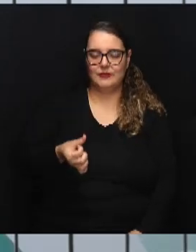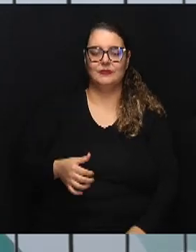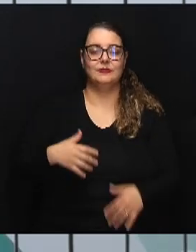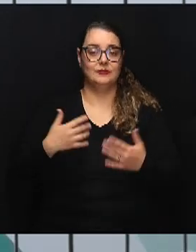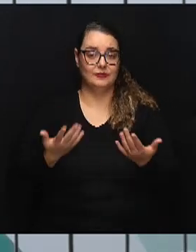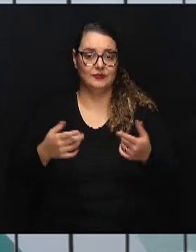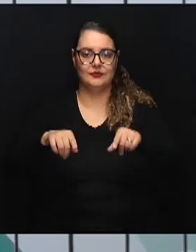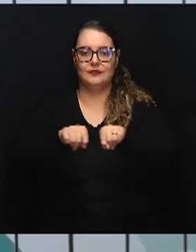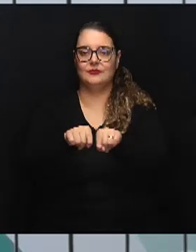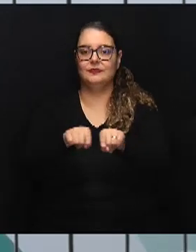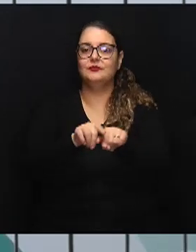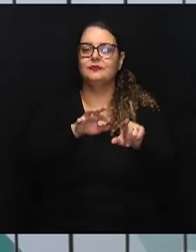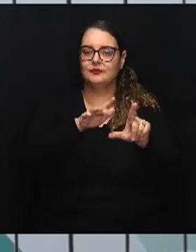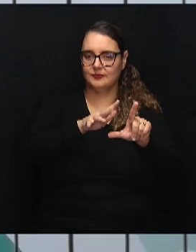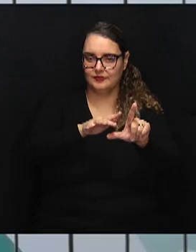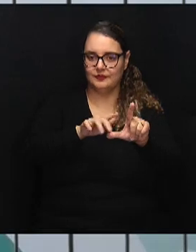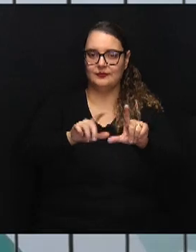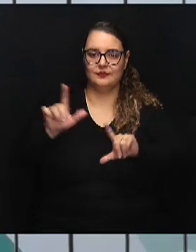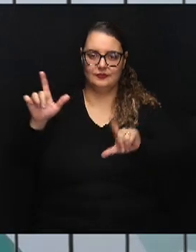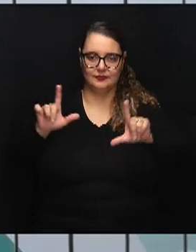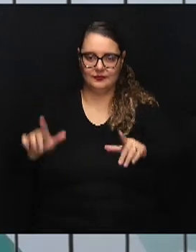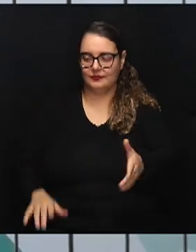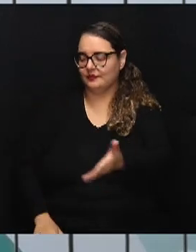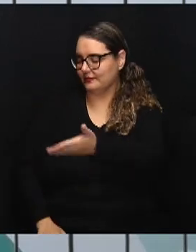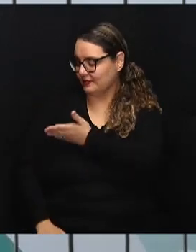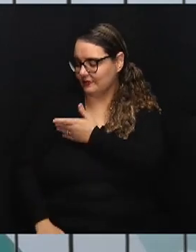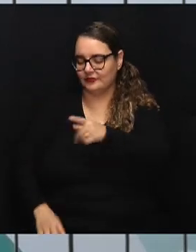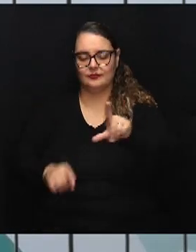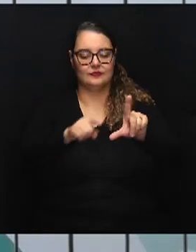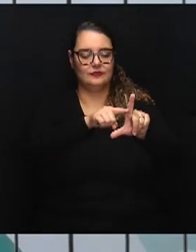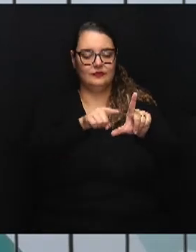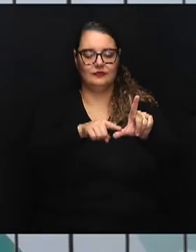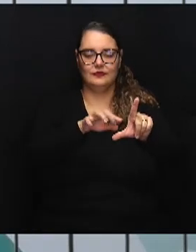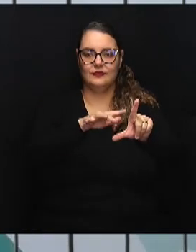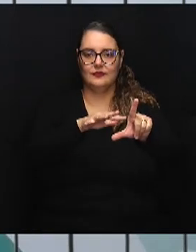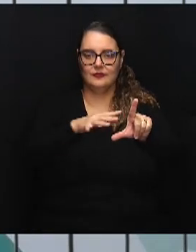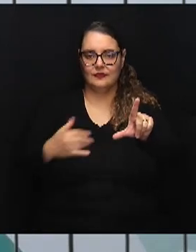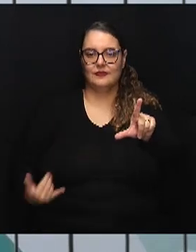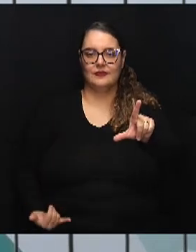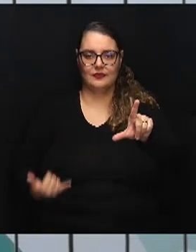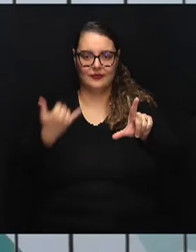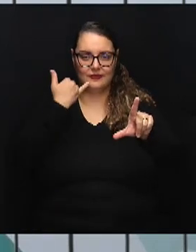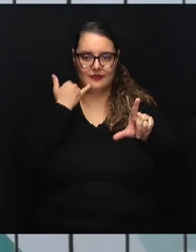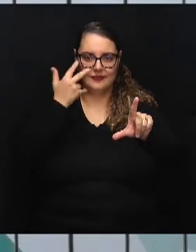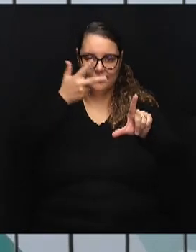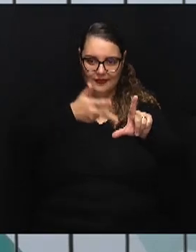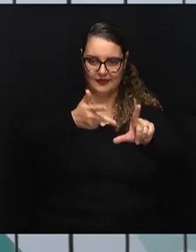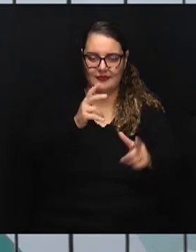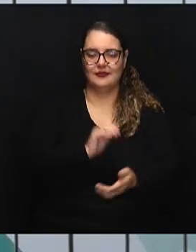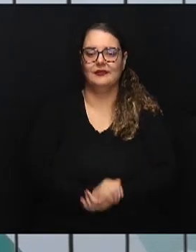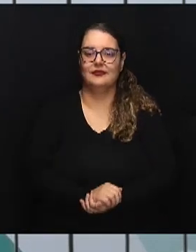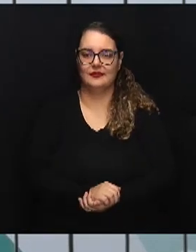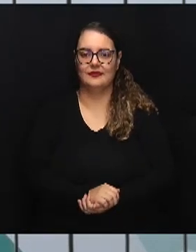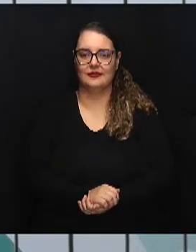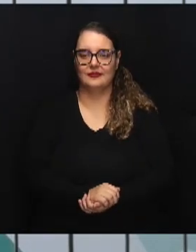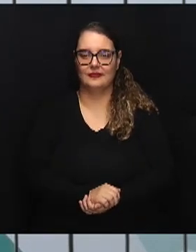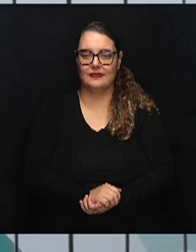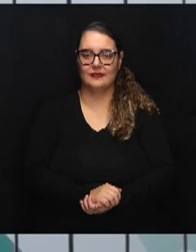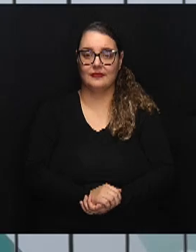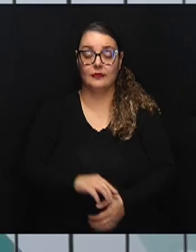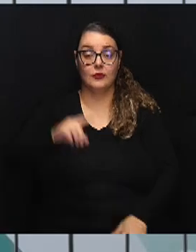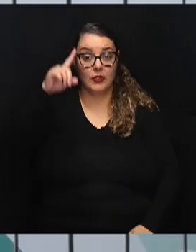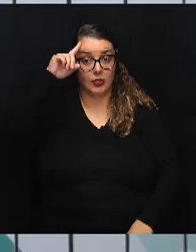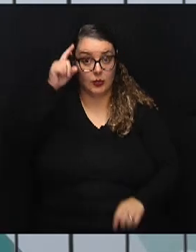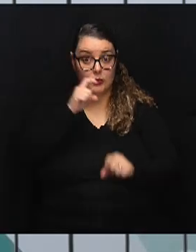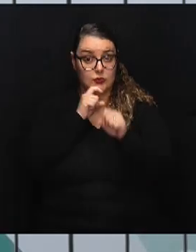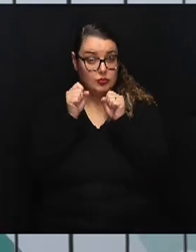97829-3776, que vai aparecer aí na sua tela também um QR Code para você acessar pelo celular. Os dias